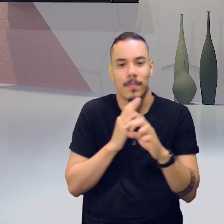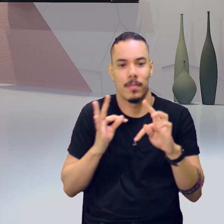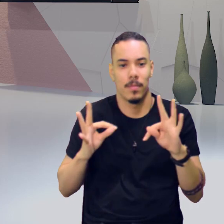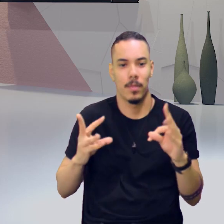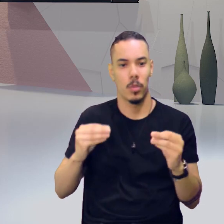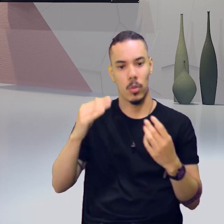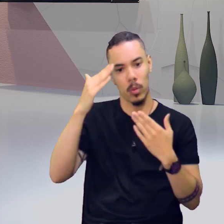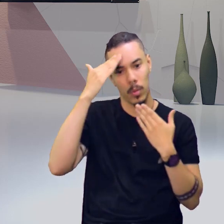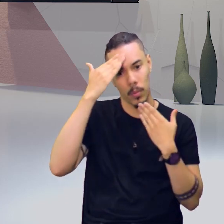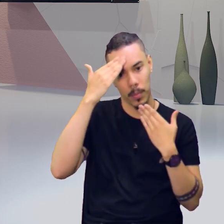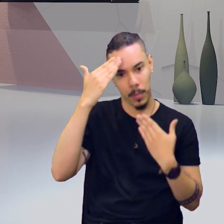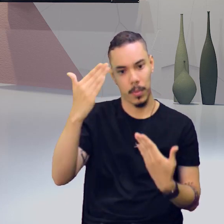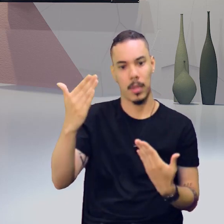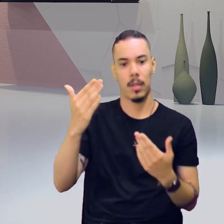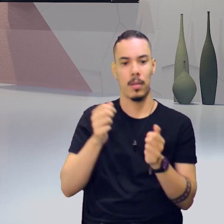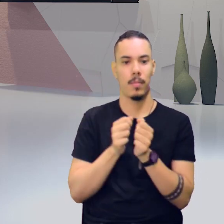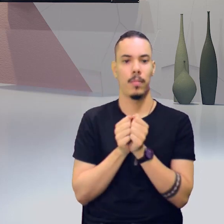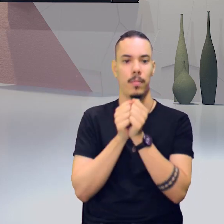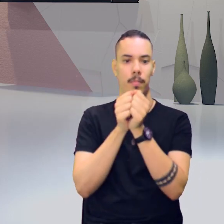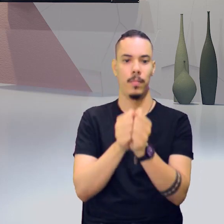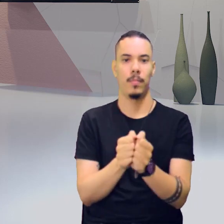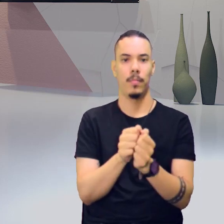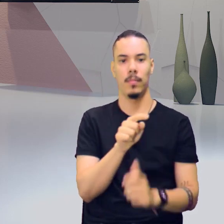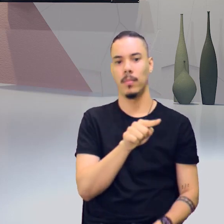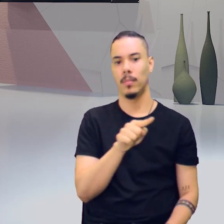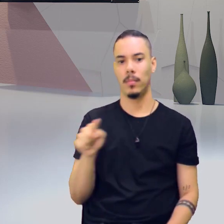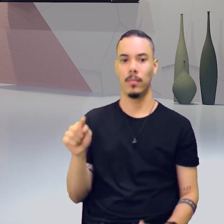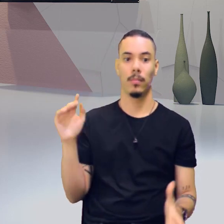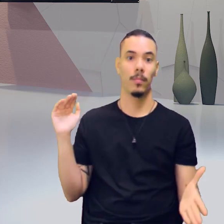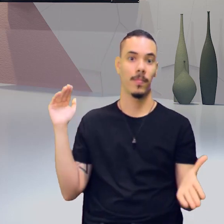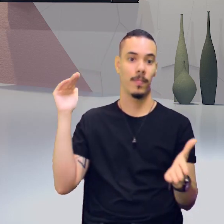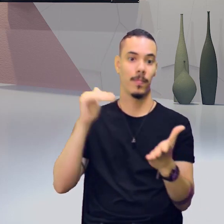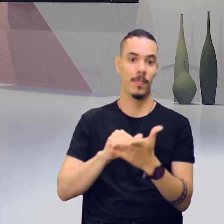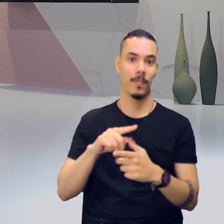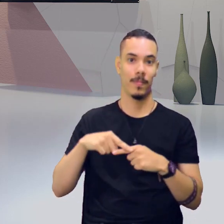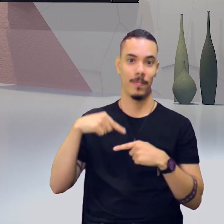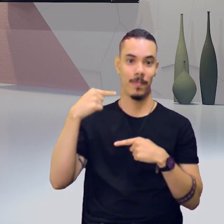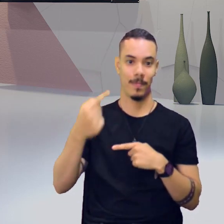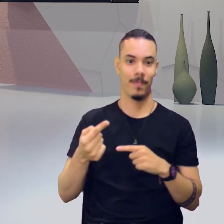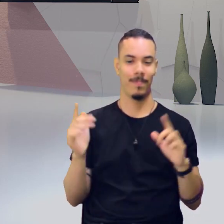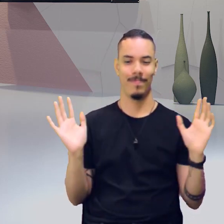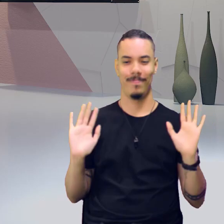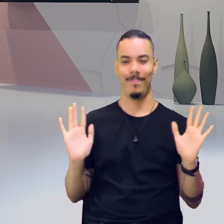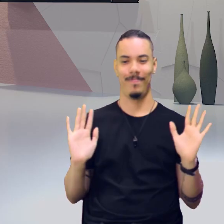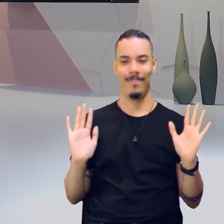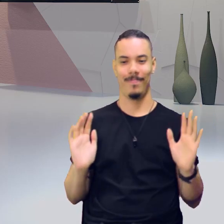muito obrigada pela companhia de vocês e até a próxima.